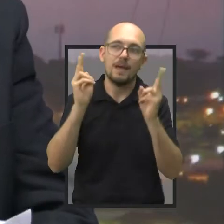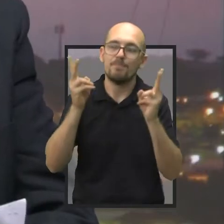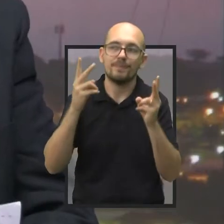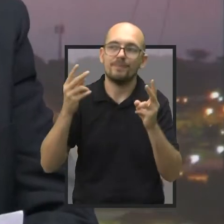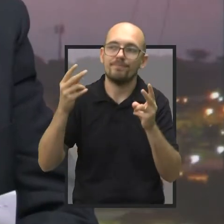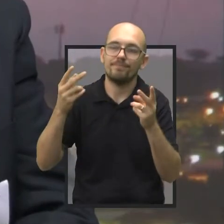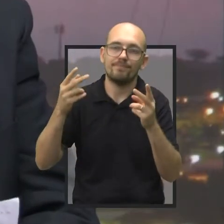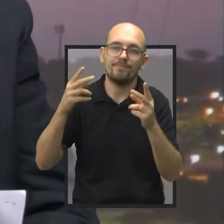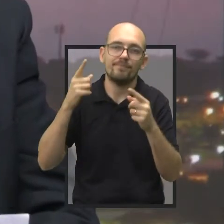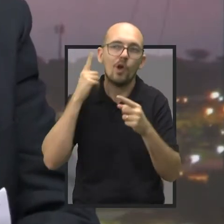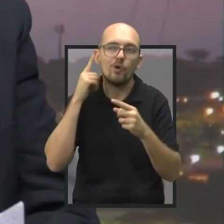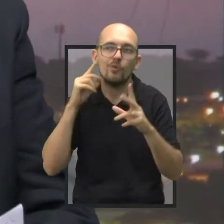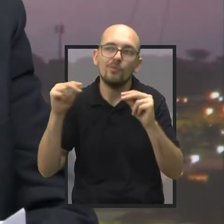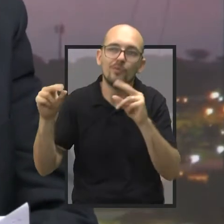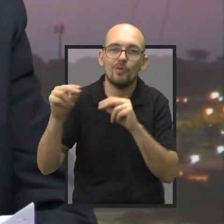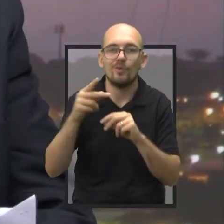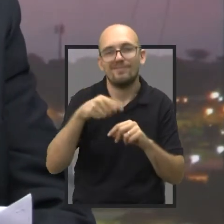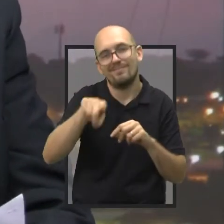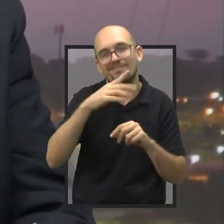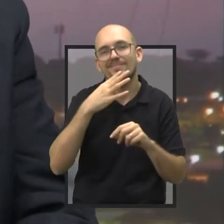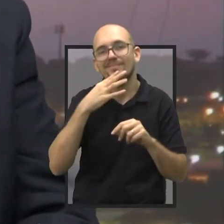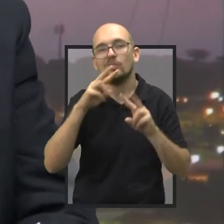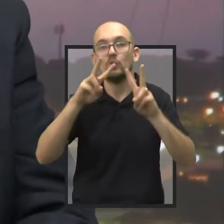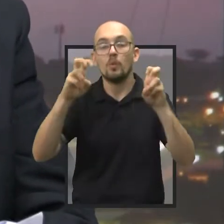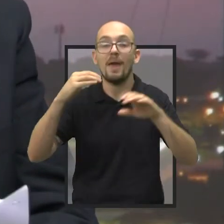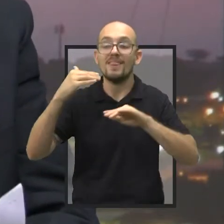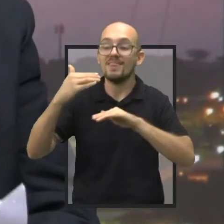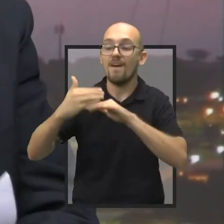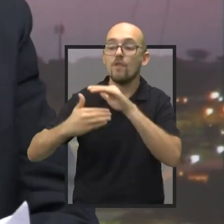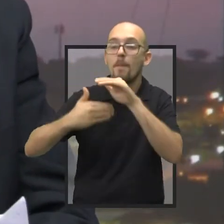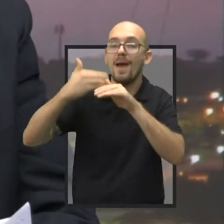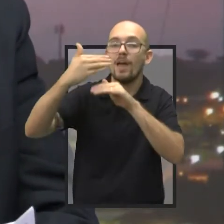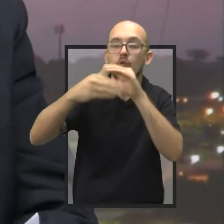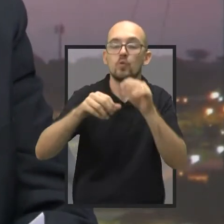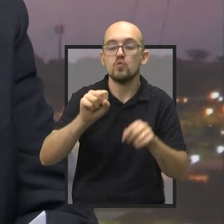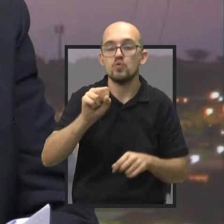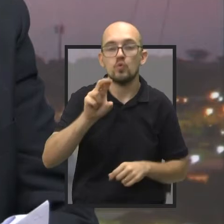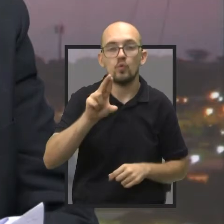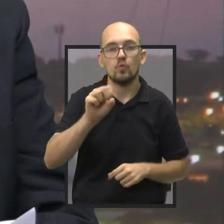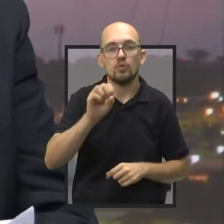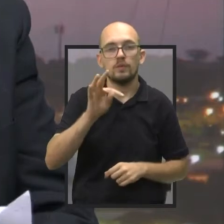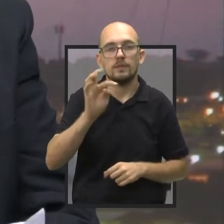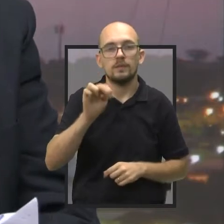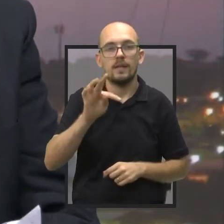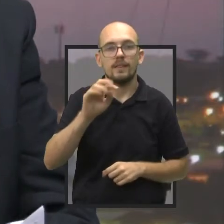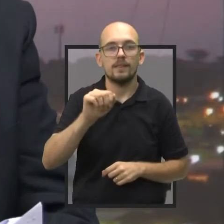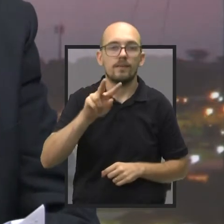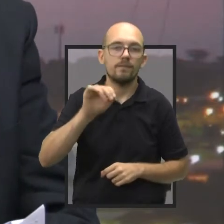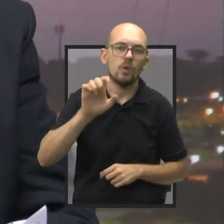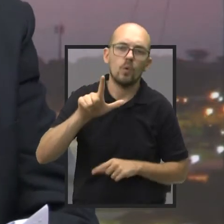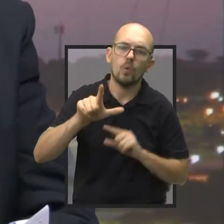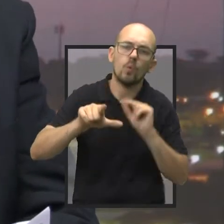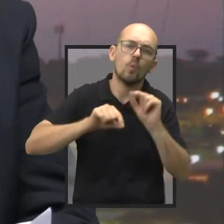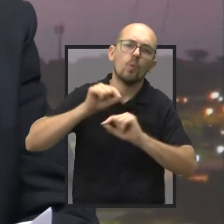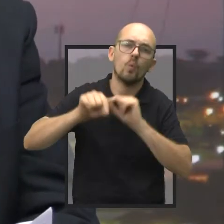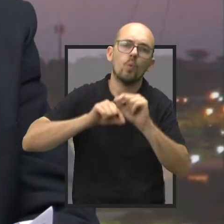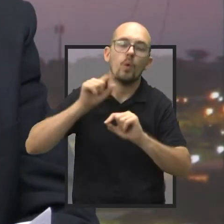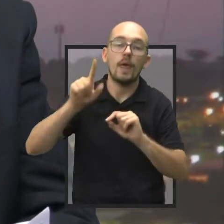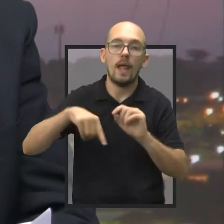ter escutado falar, é do crescimento autossustentável, né? O que é o crescimento autossustentável? É o